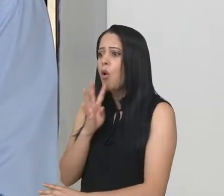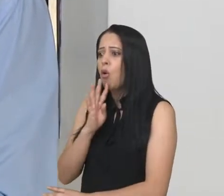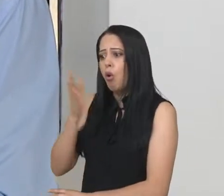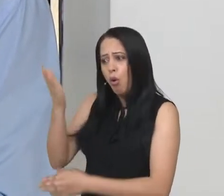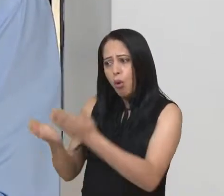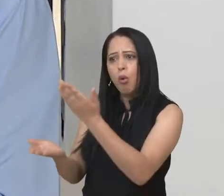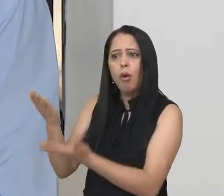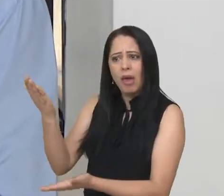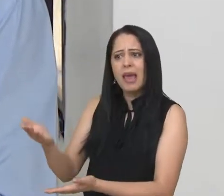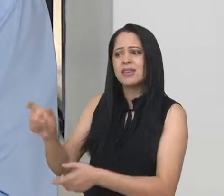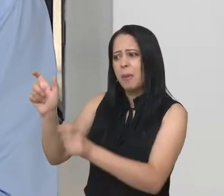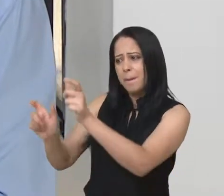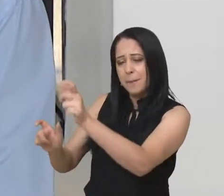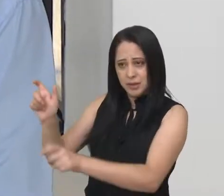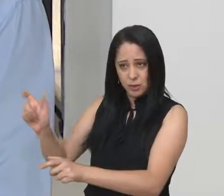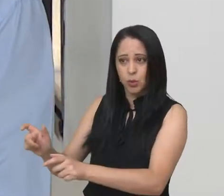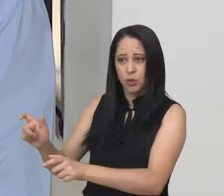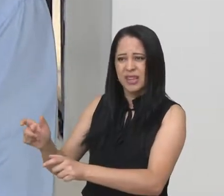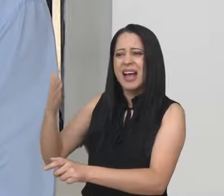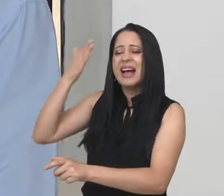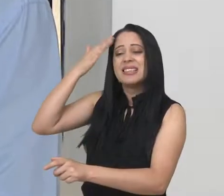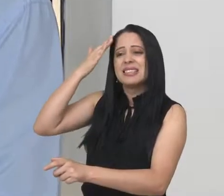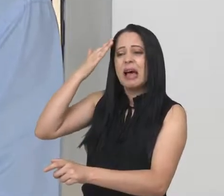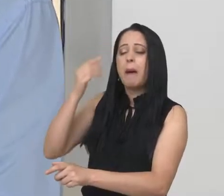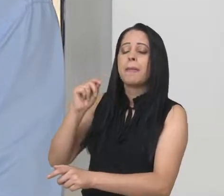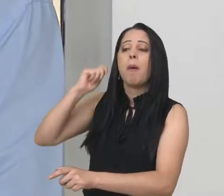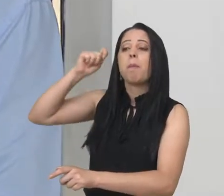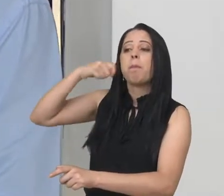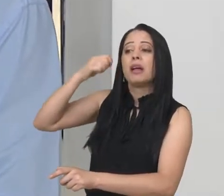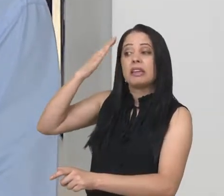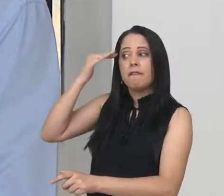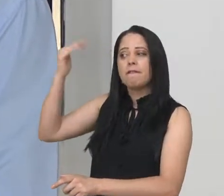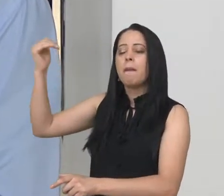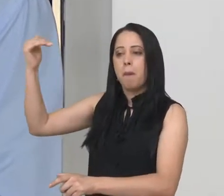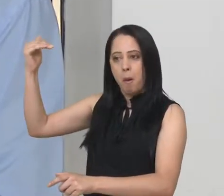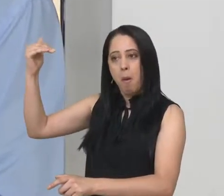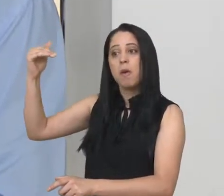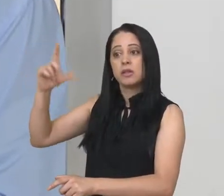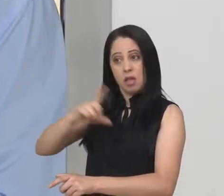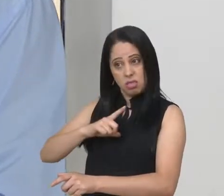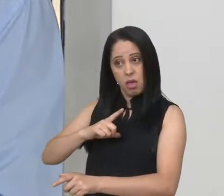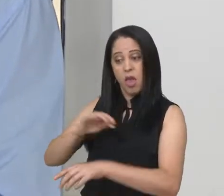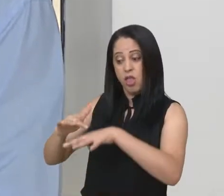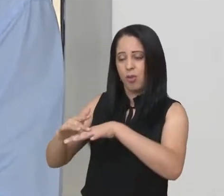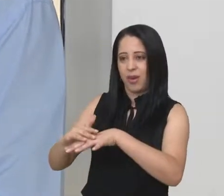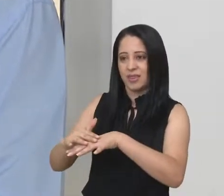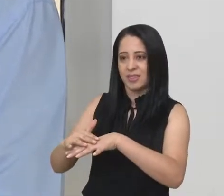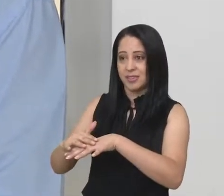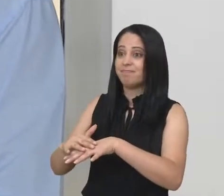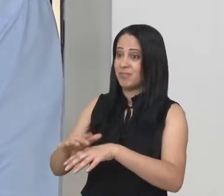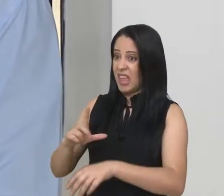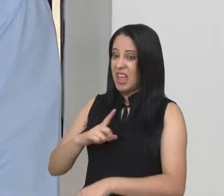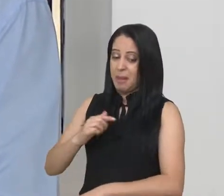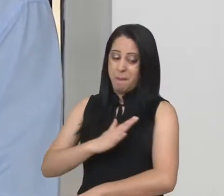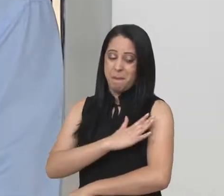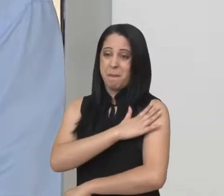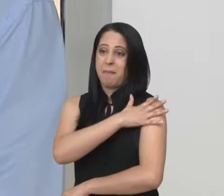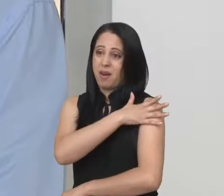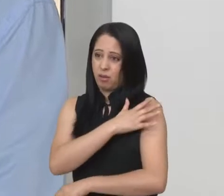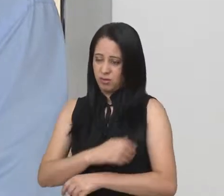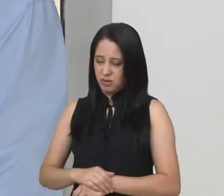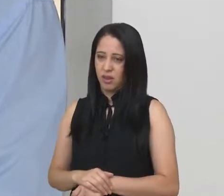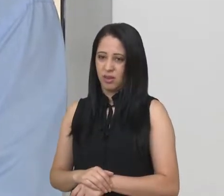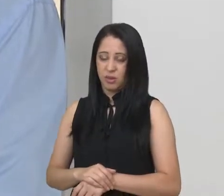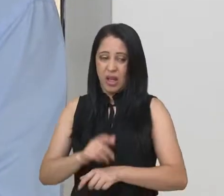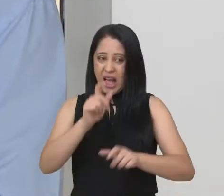da repercussão que deu o mundial da mulher de um ator que teve essa doença, para a conscientização do preconceito.